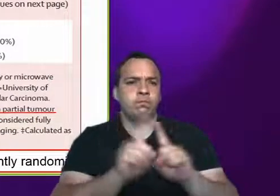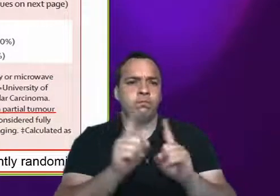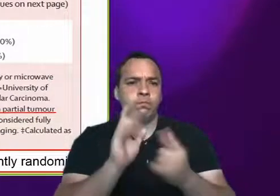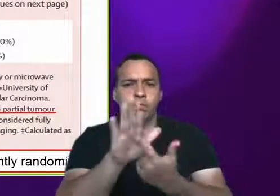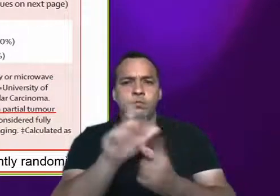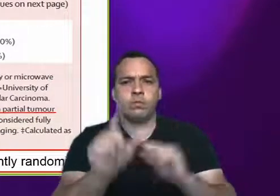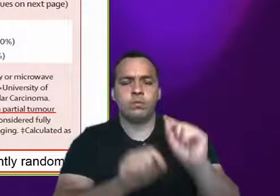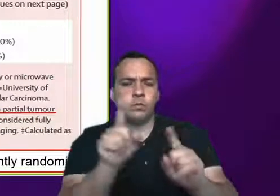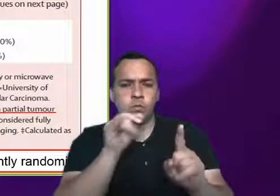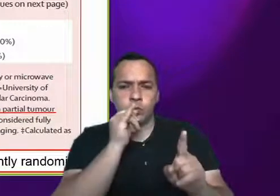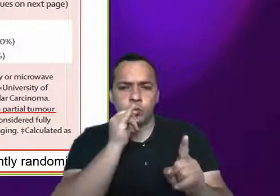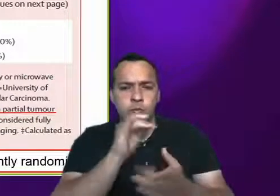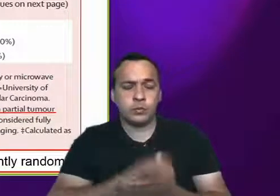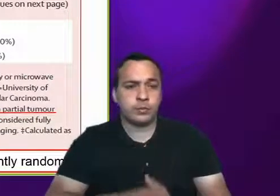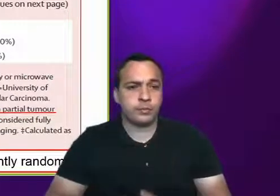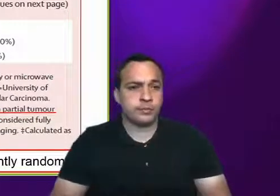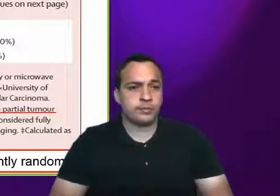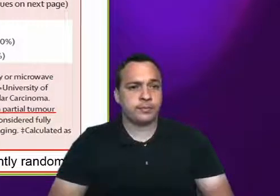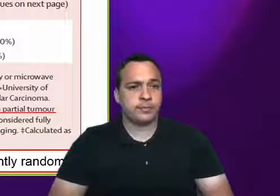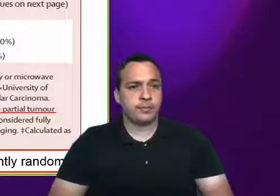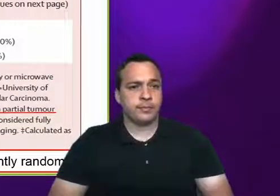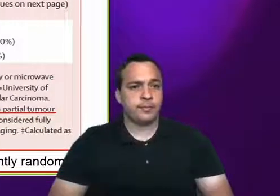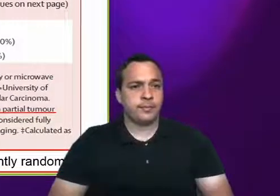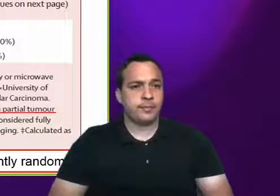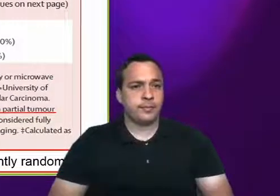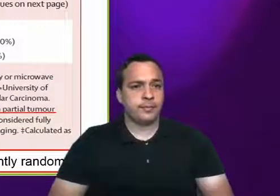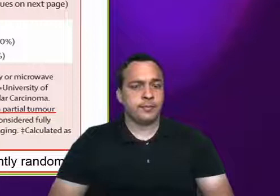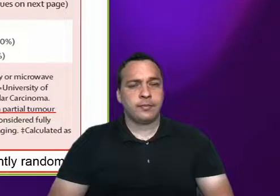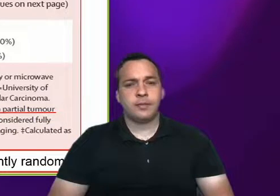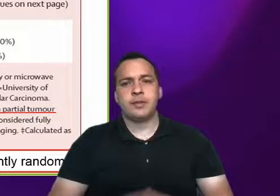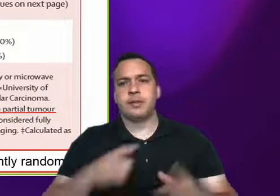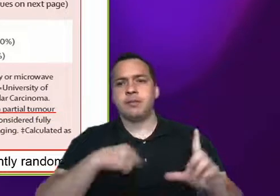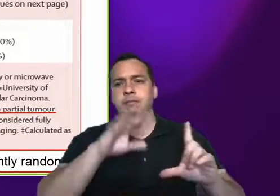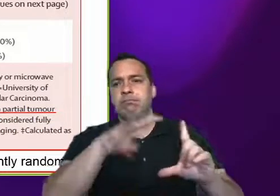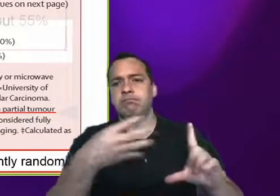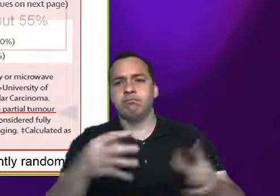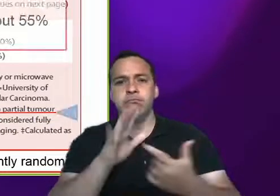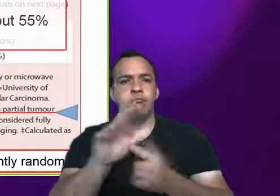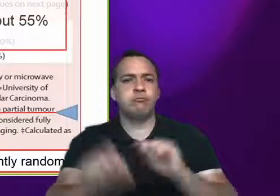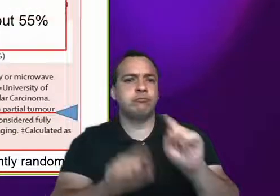importantes e clínicas são apresentadas neste slide.